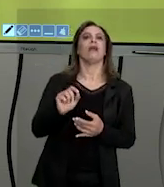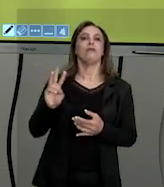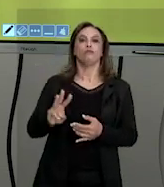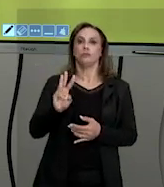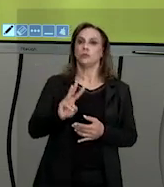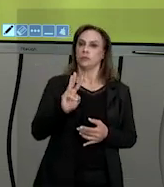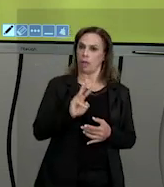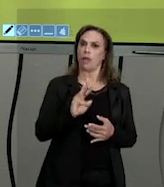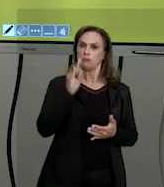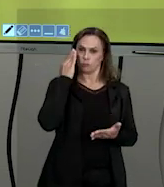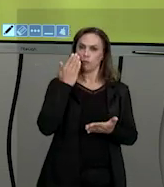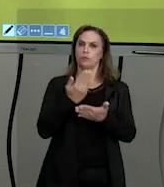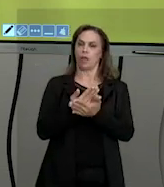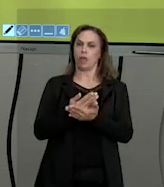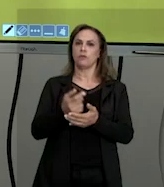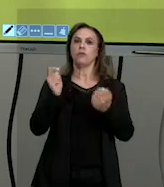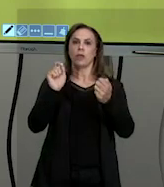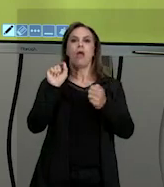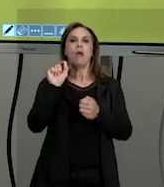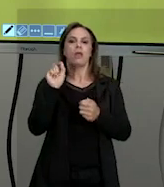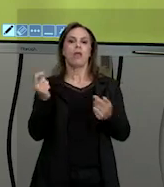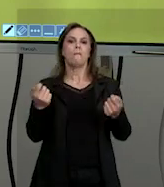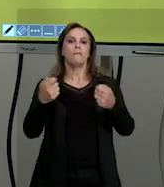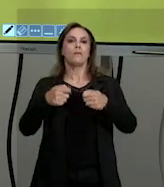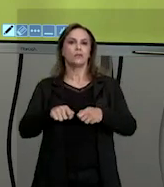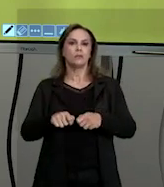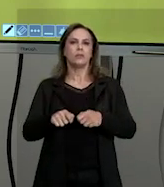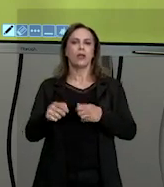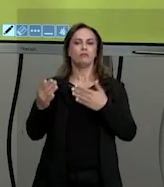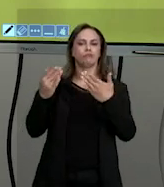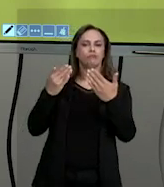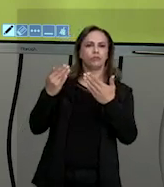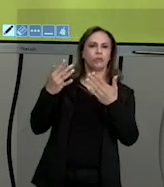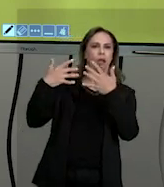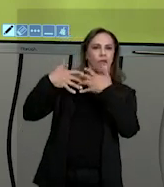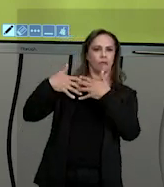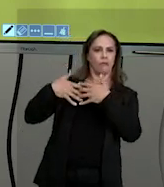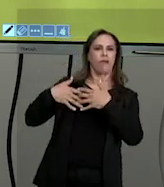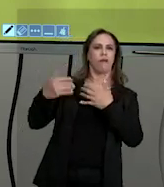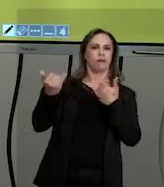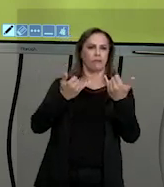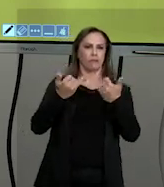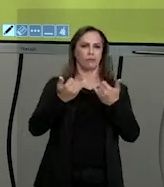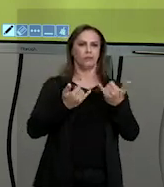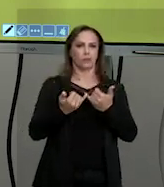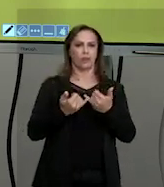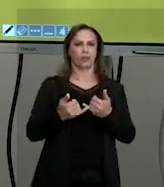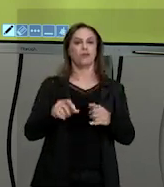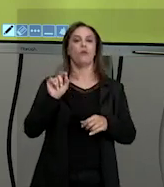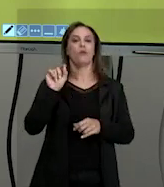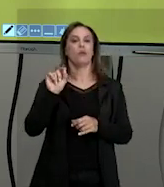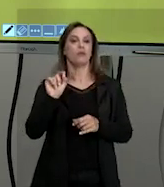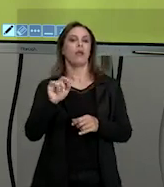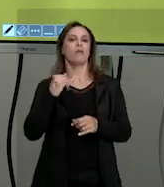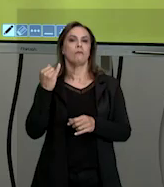analisar informações, entendemos um pouco sobre a hesitação vacinal, né? E aqui estão as